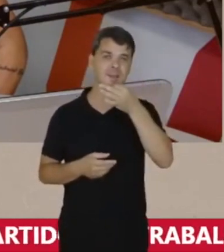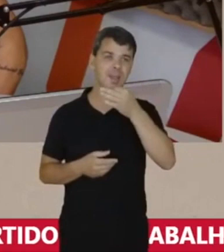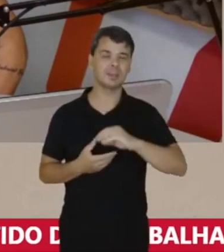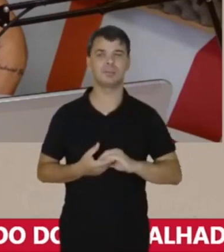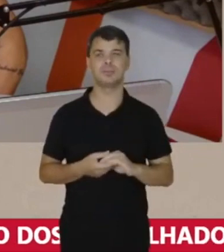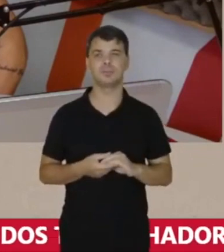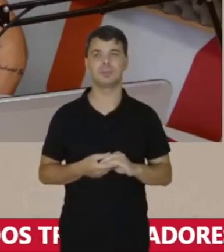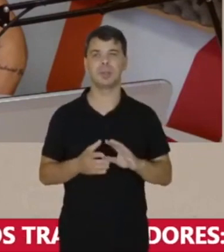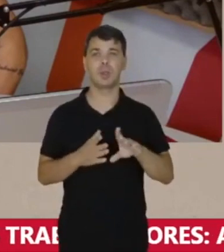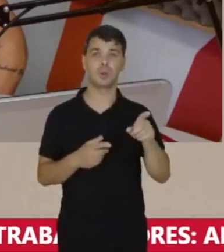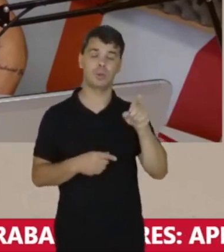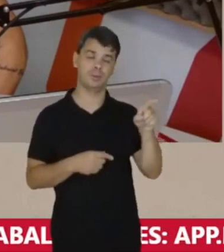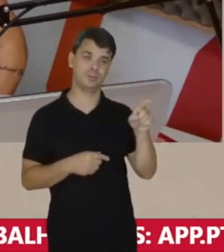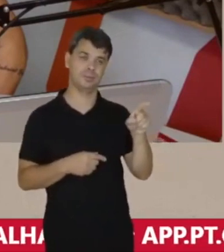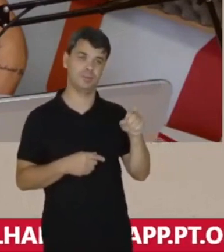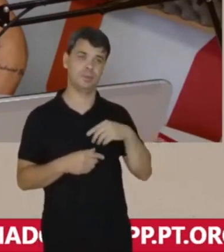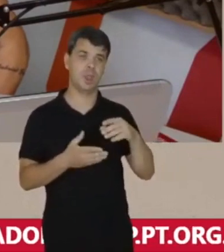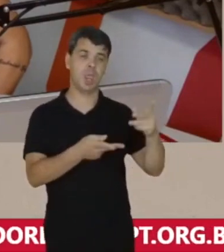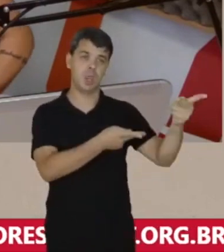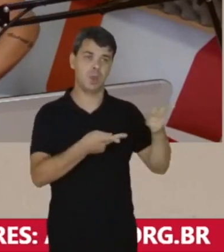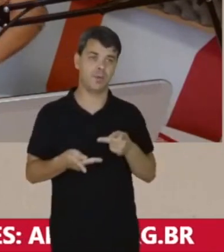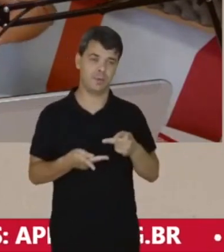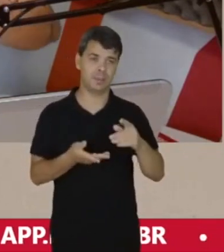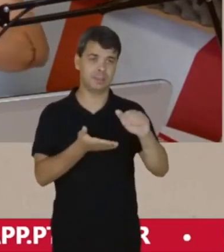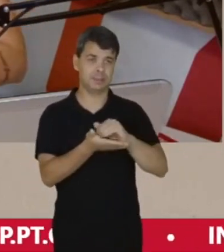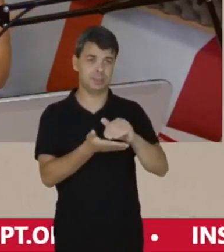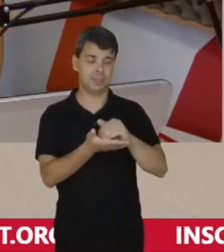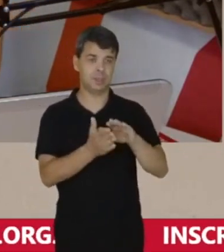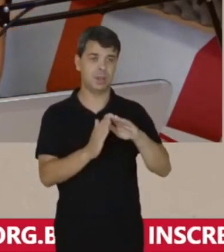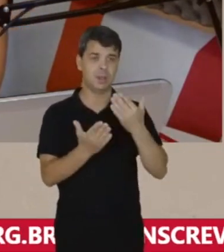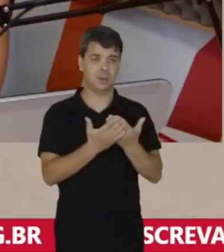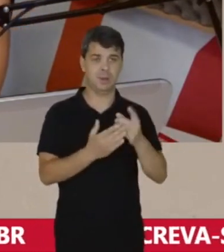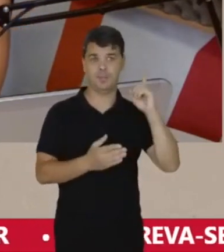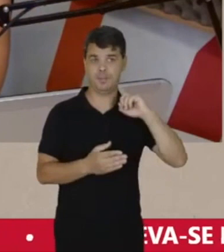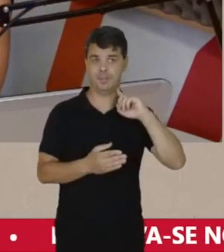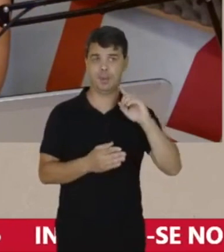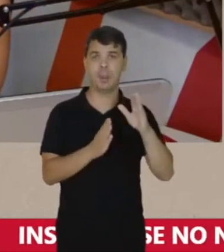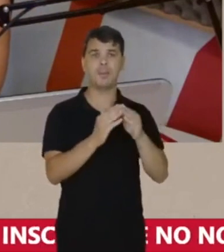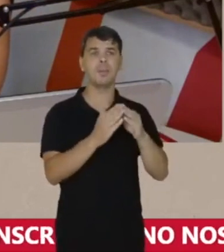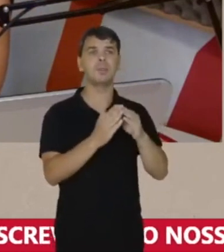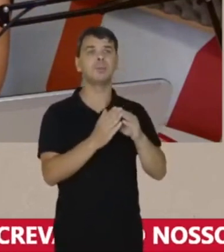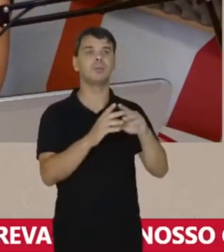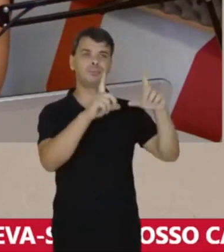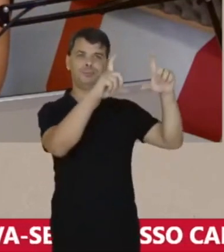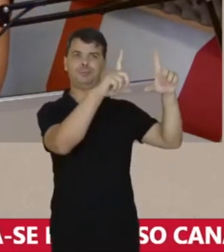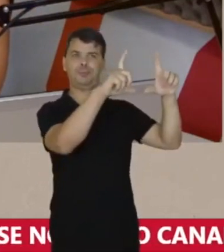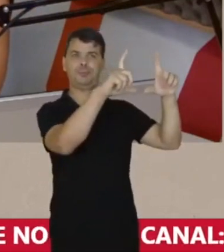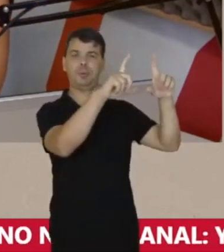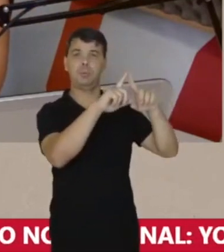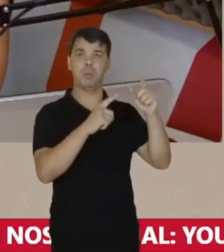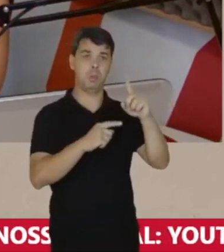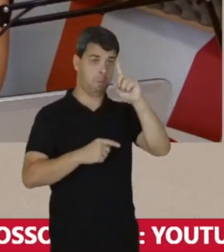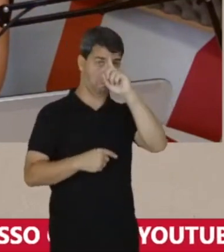né? Quando eu fui convidada para ser secretária municipal de educação de Belo Horizonte, me pediram uma foto. E aí